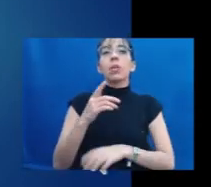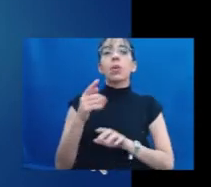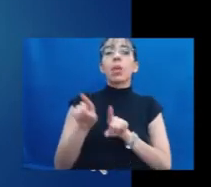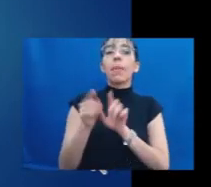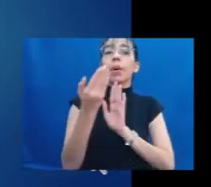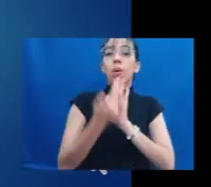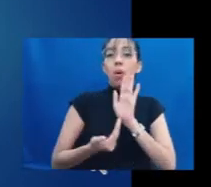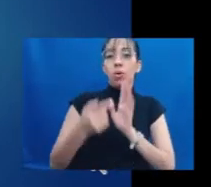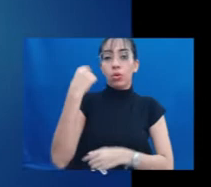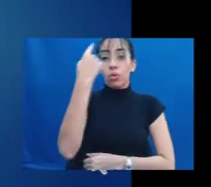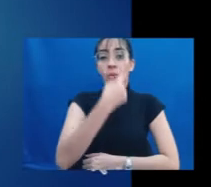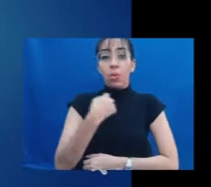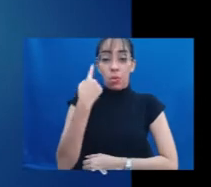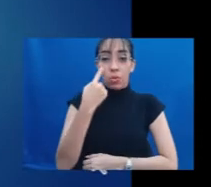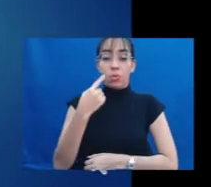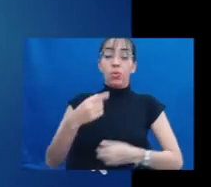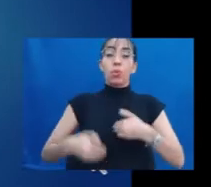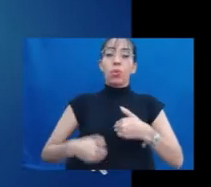no abdômen e no pescoço.